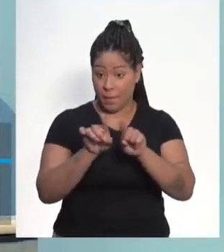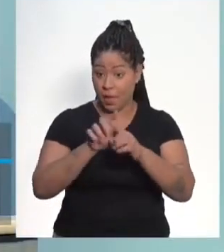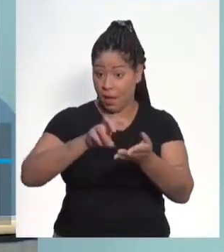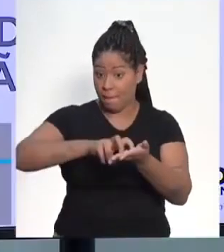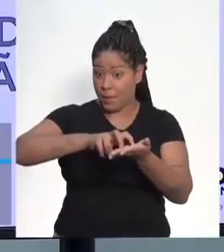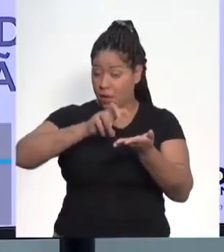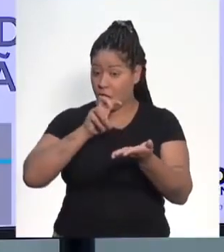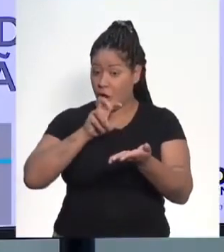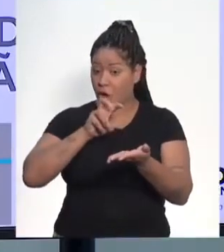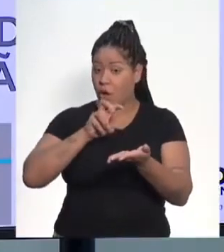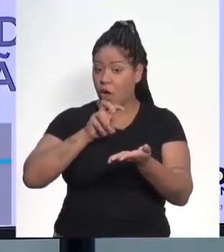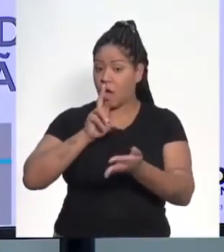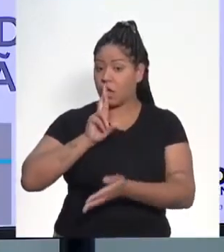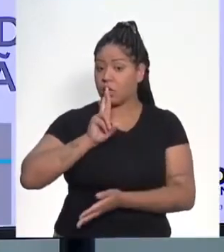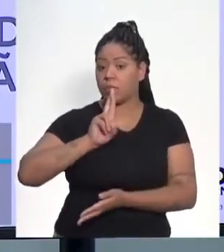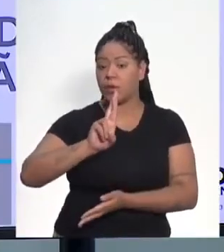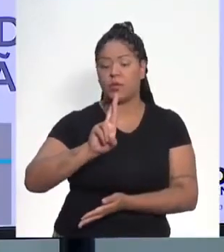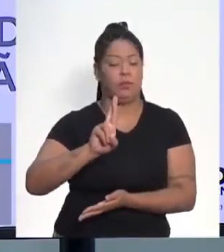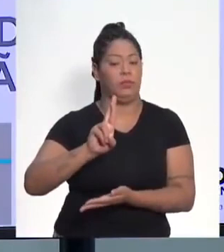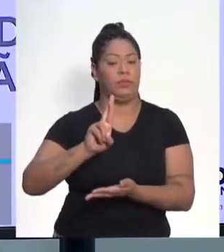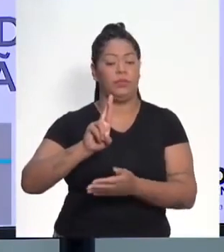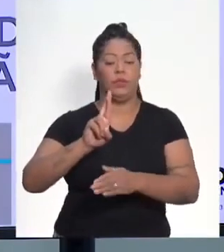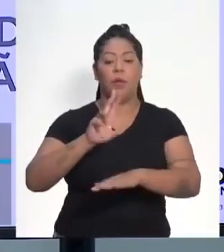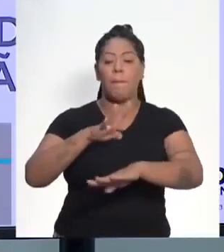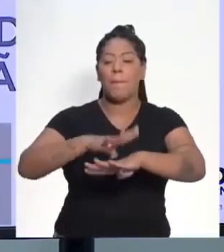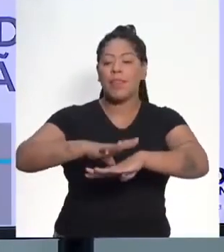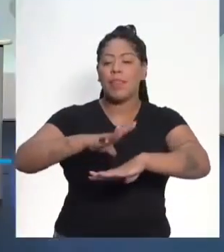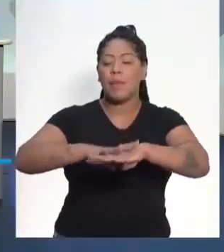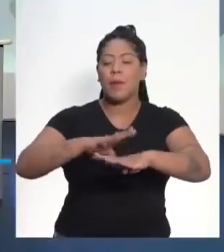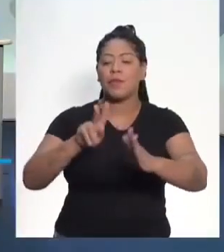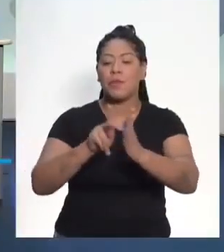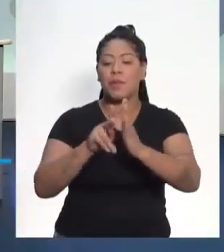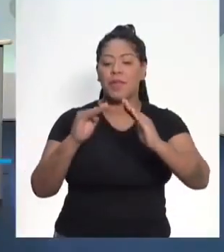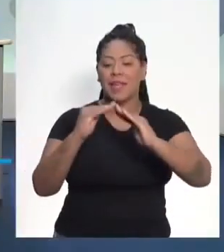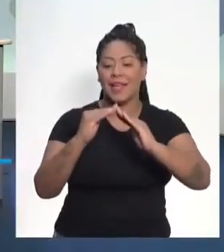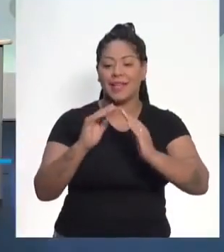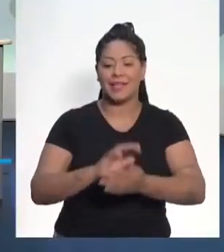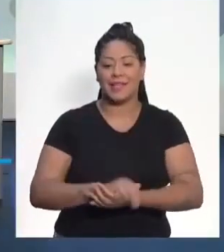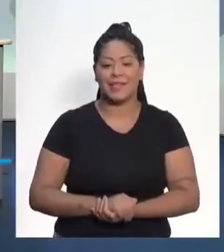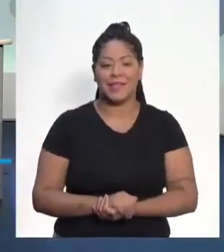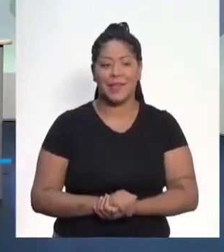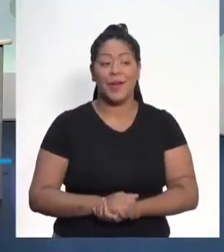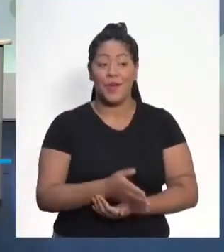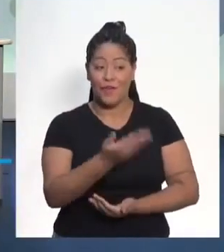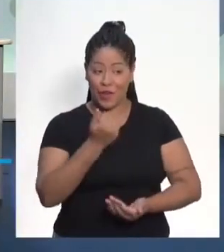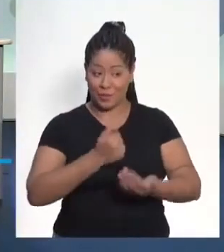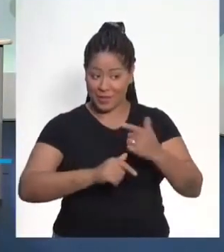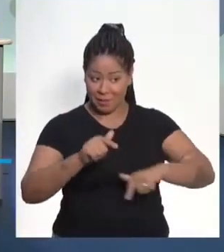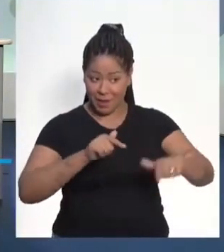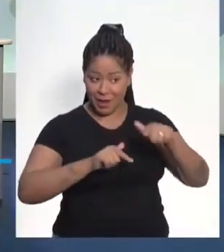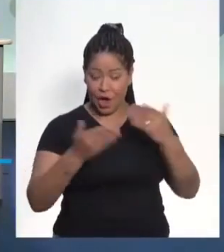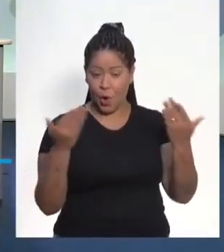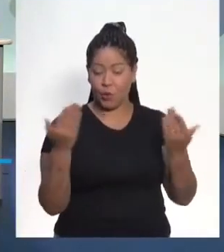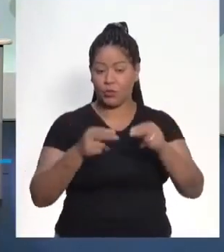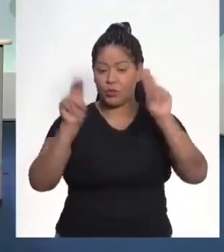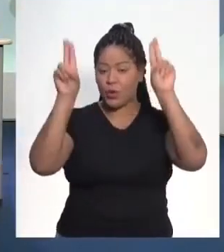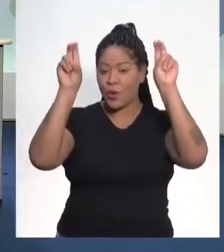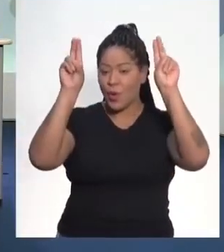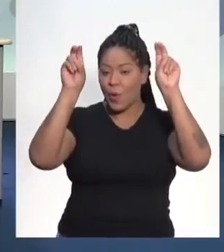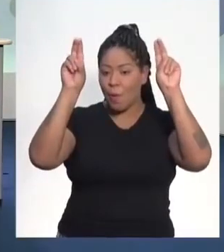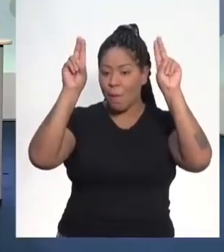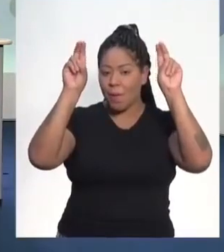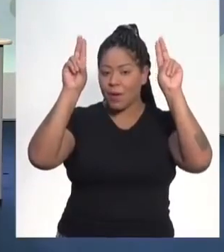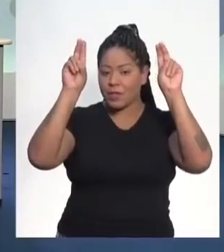percam. É isso aí, tá? Recados dados. Vamos trabalhar? Precisa, né, Precisa. Amigo? Precisa. Tema da aula de hoje, porcentagem e as